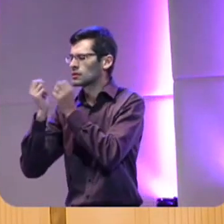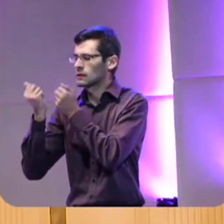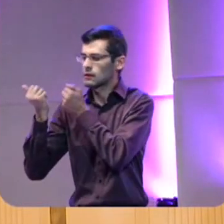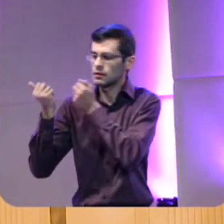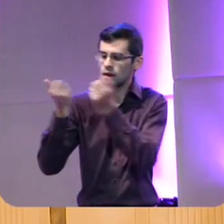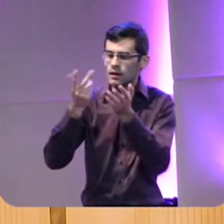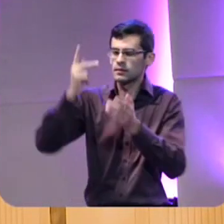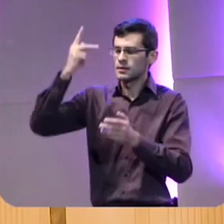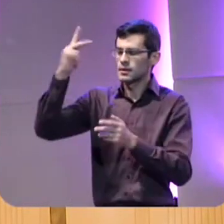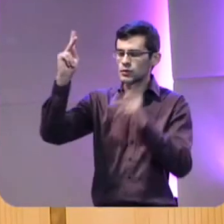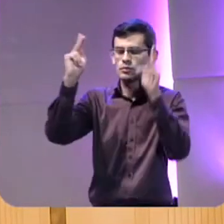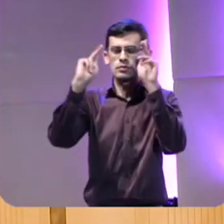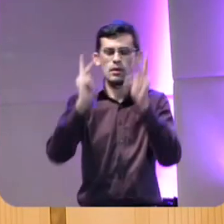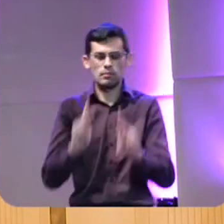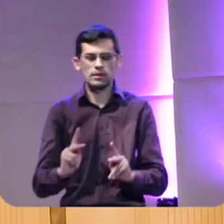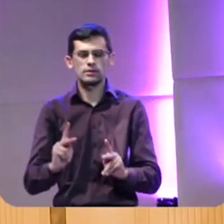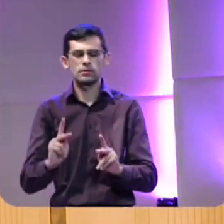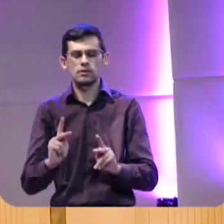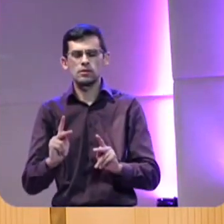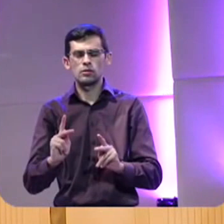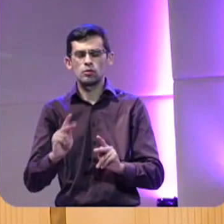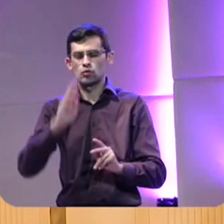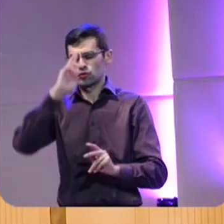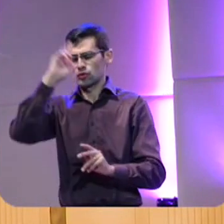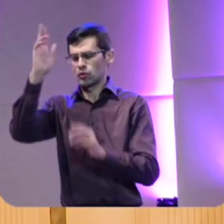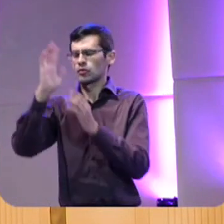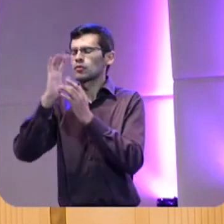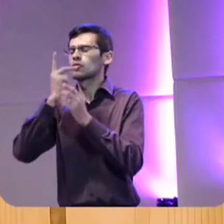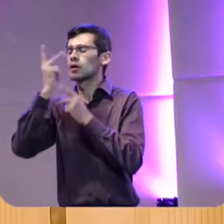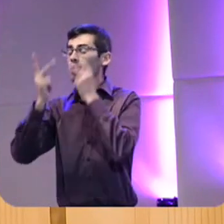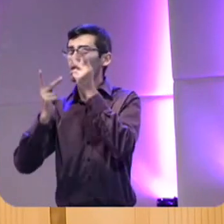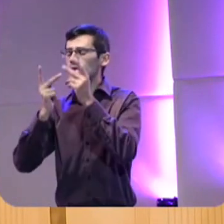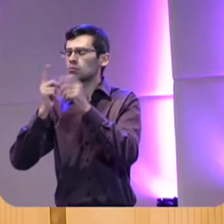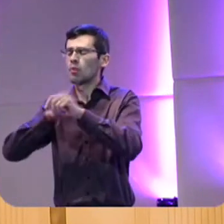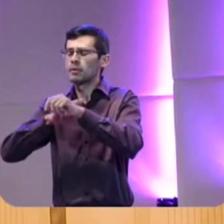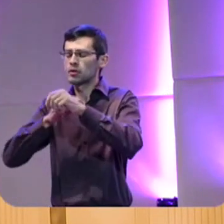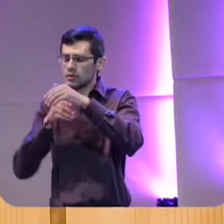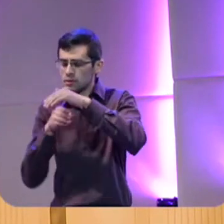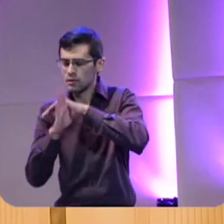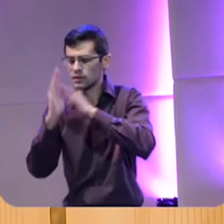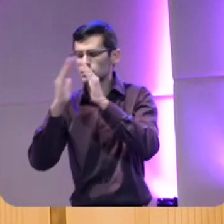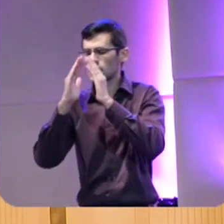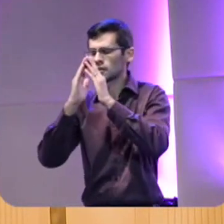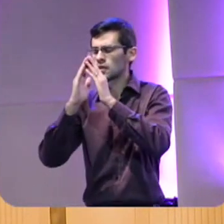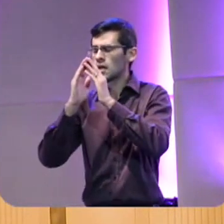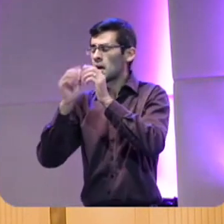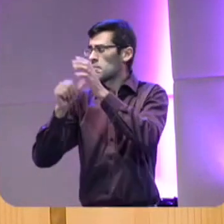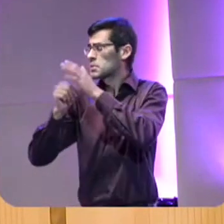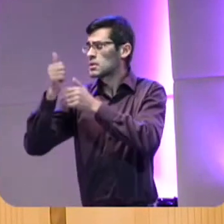paz sobre eles. O Senhor disse que toda vez que entrássemos numa casa, a primeira coisa que